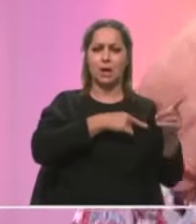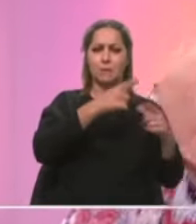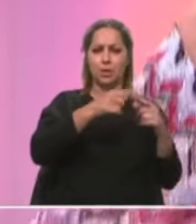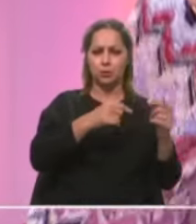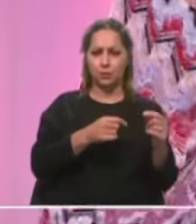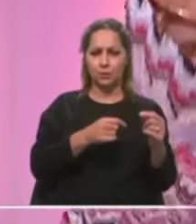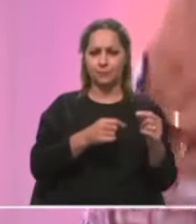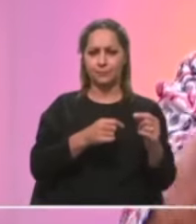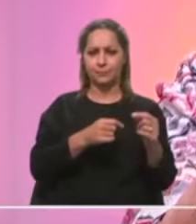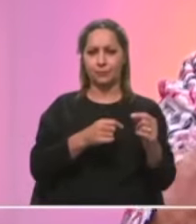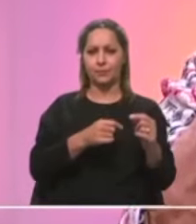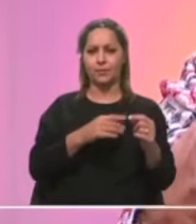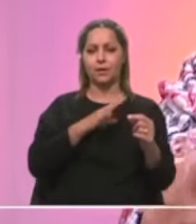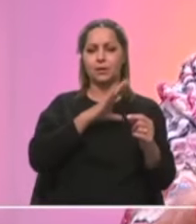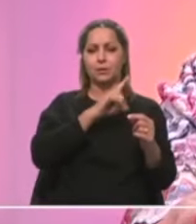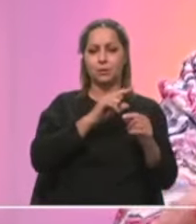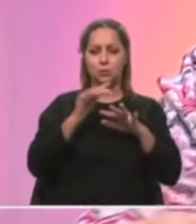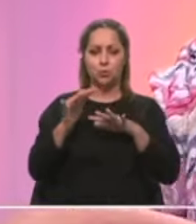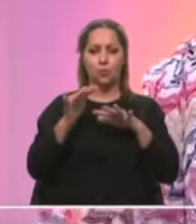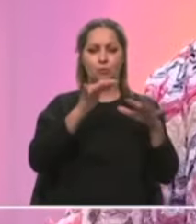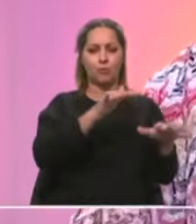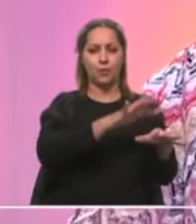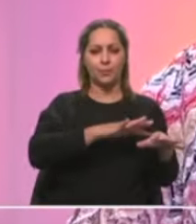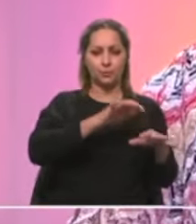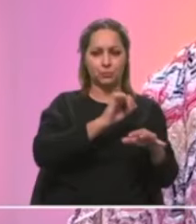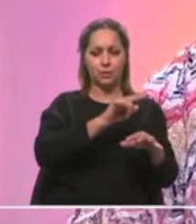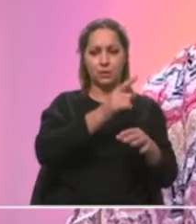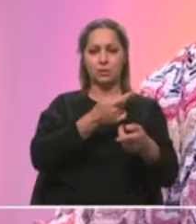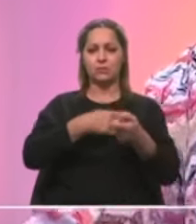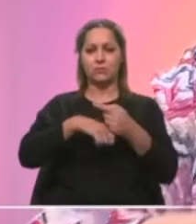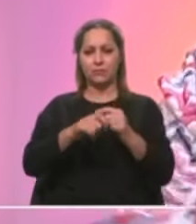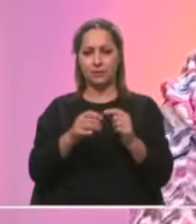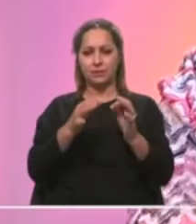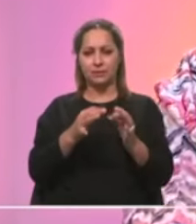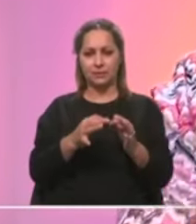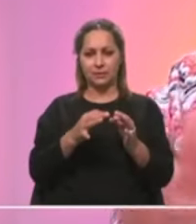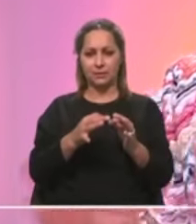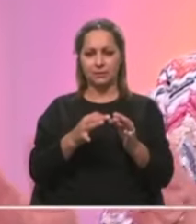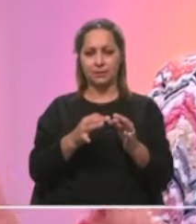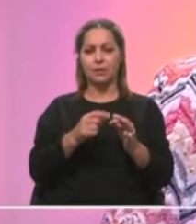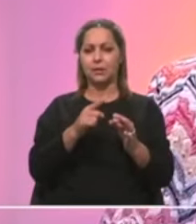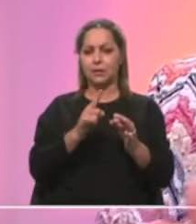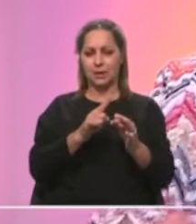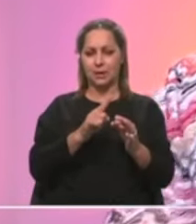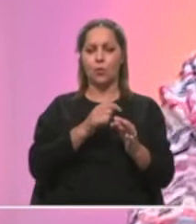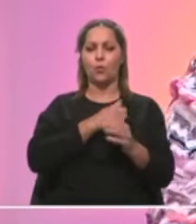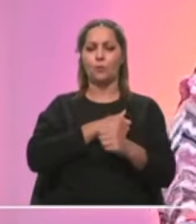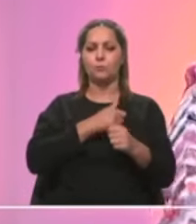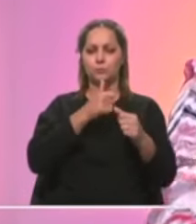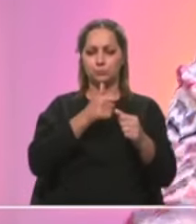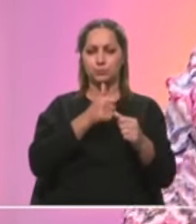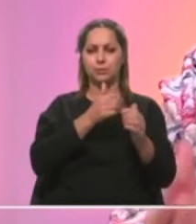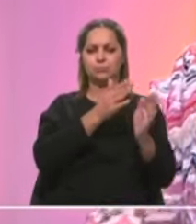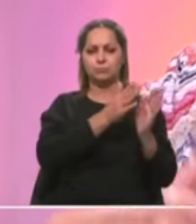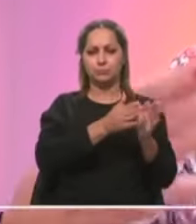Lisboa foi para cima dos terrenos deles e eles, em vez de venderem como área rústica, venderam urbanizado e aí ver